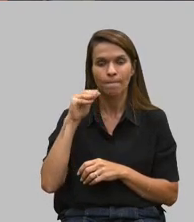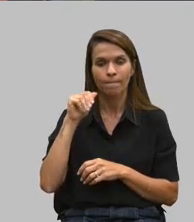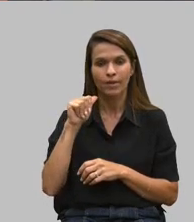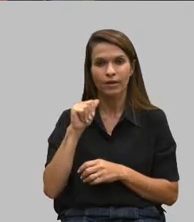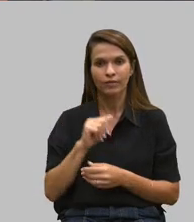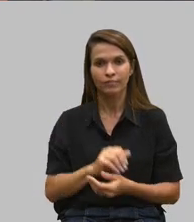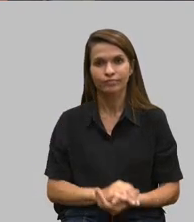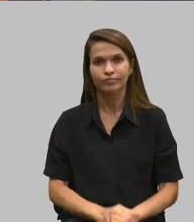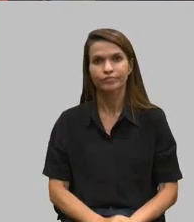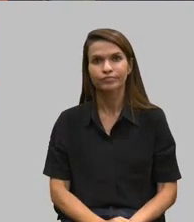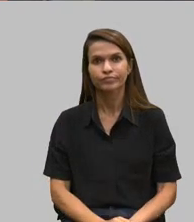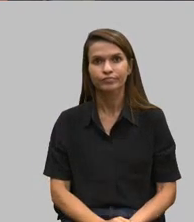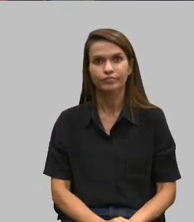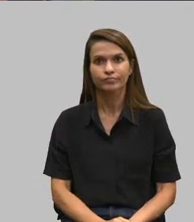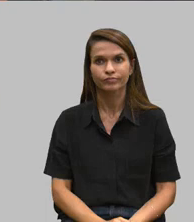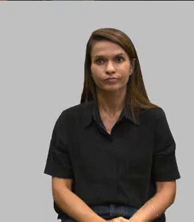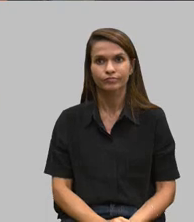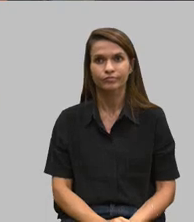tanju